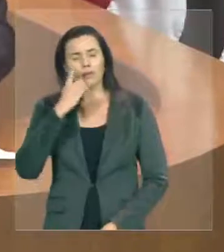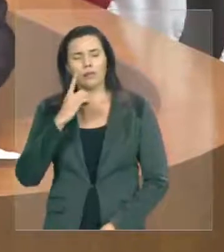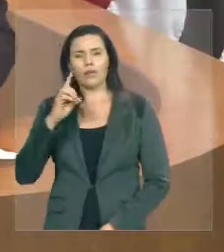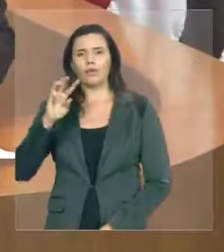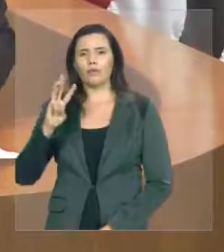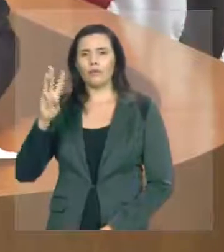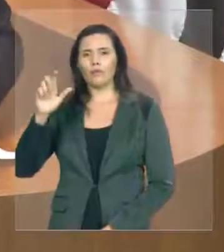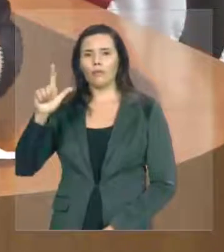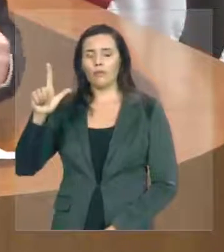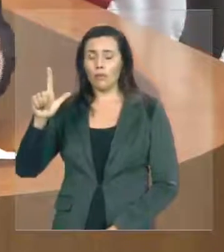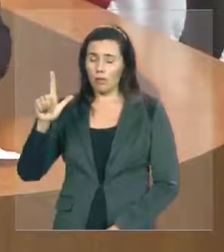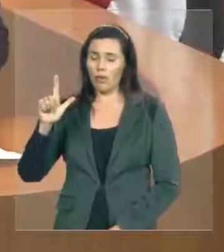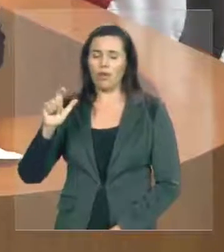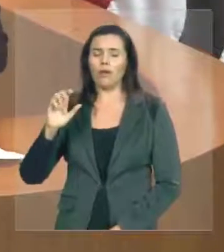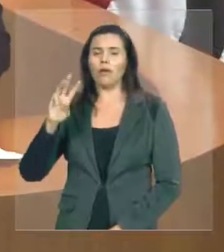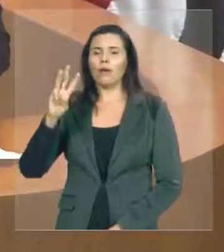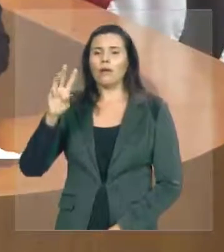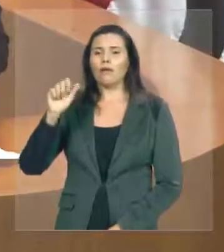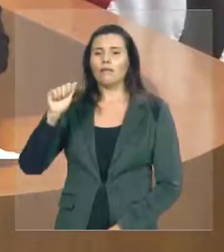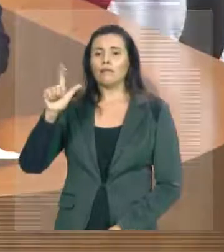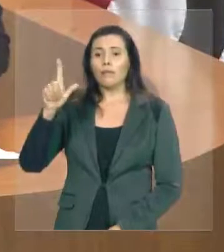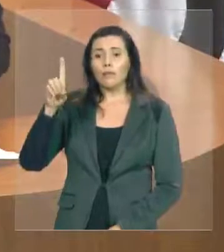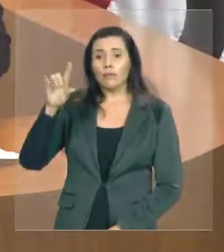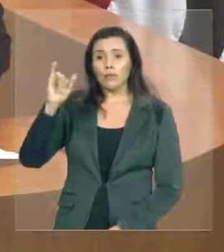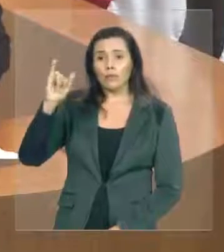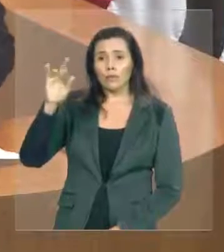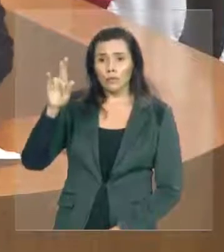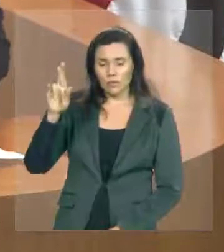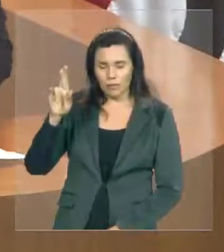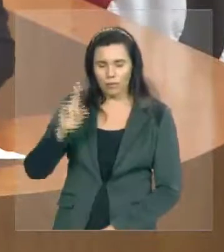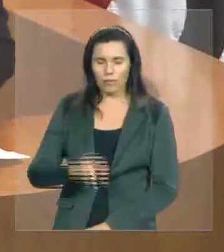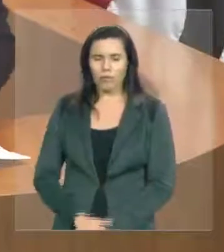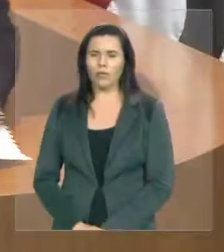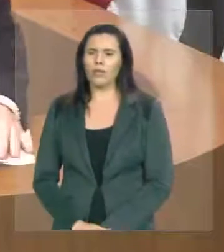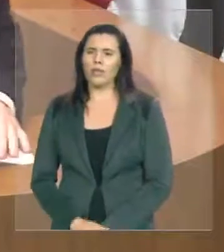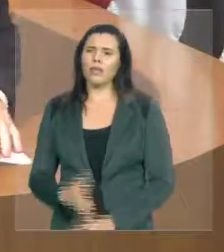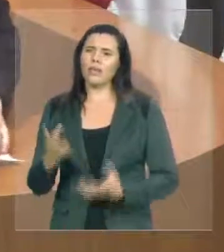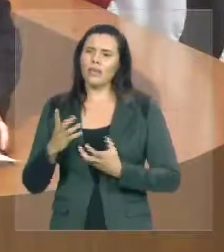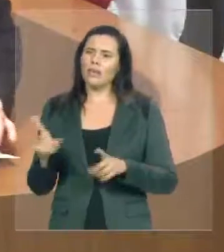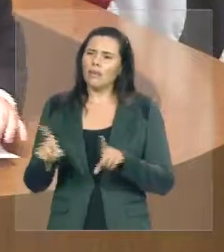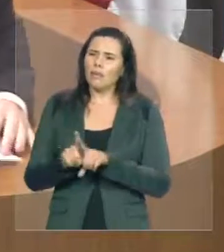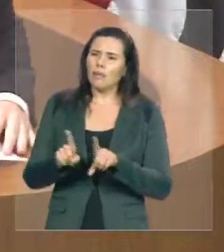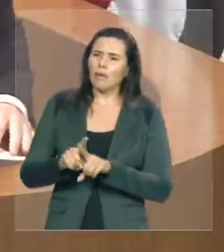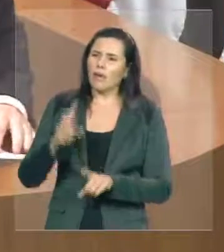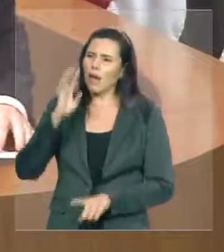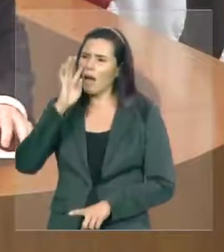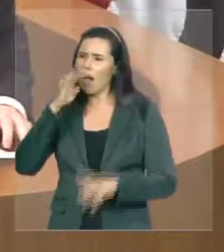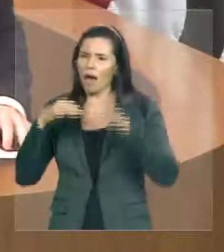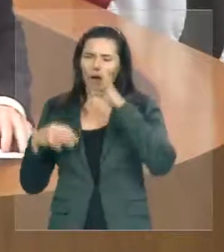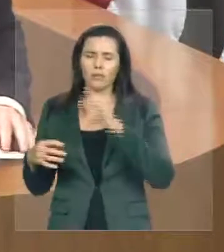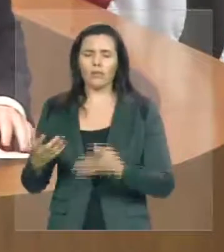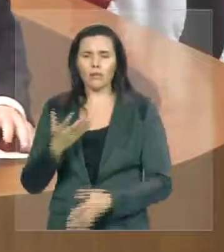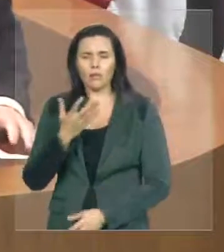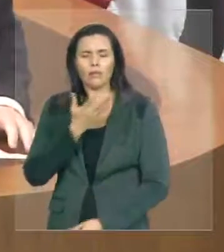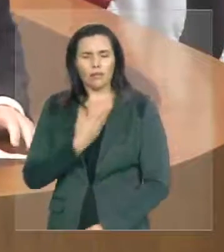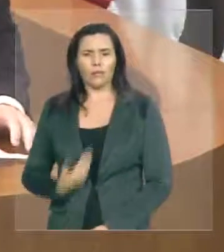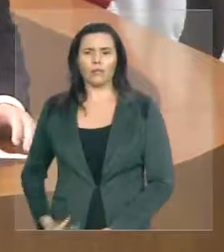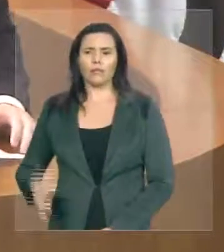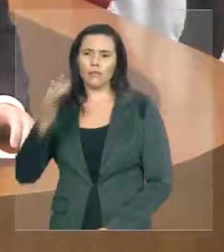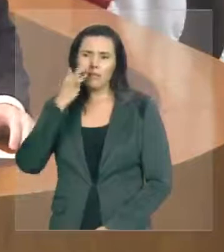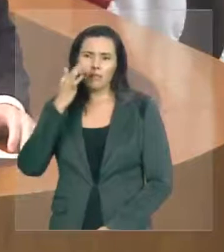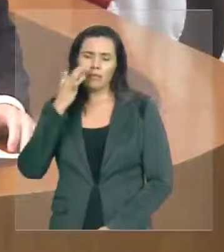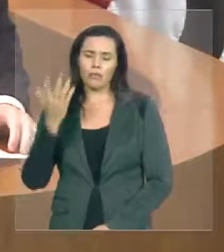esses defeitos ao governador Flávio Dino. Esquecendo, deputado Adriano, que o deputado